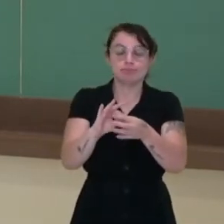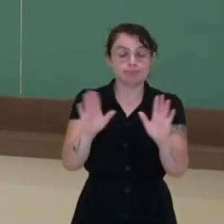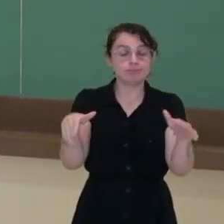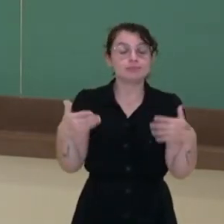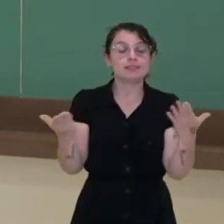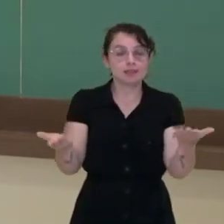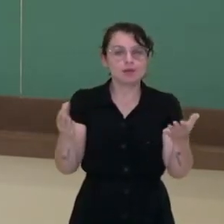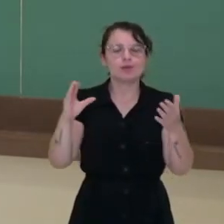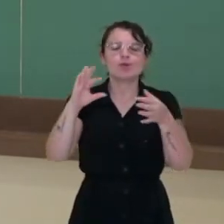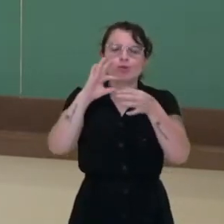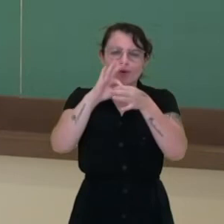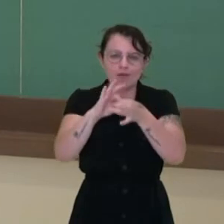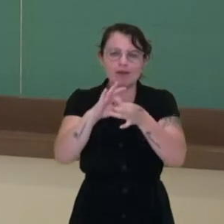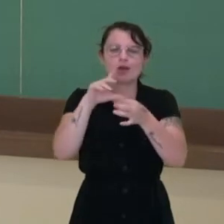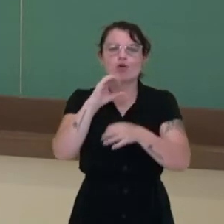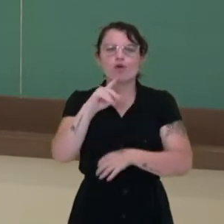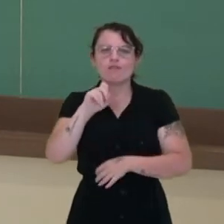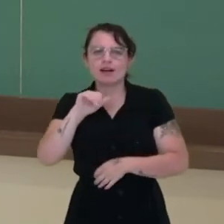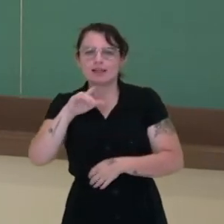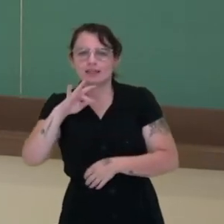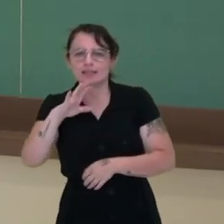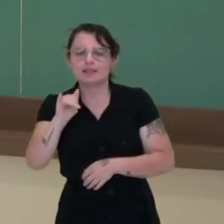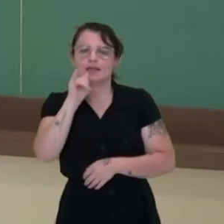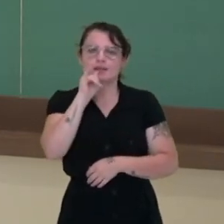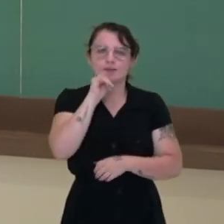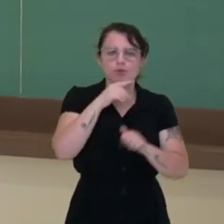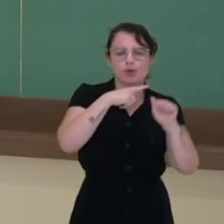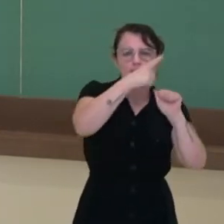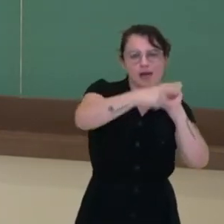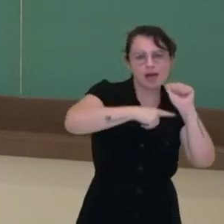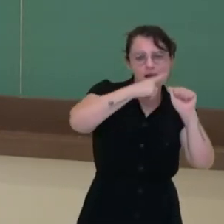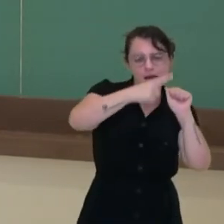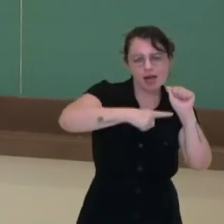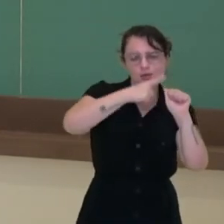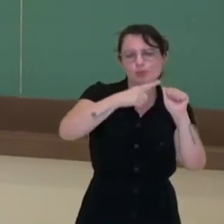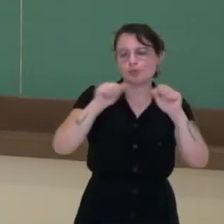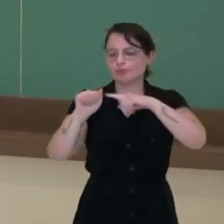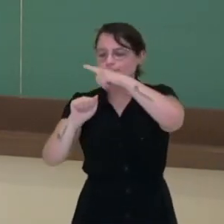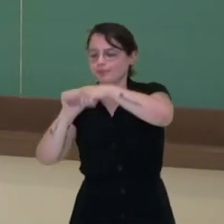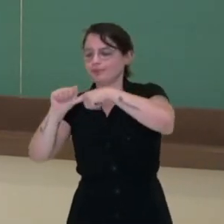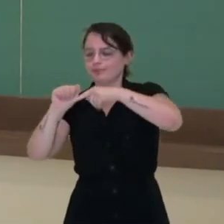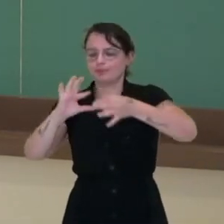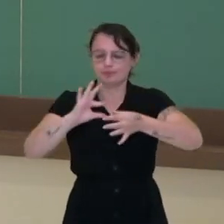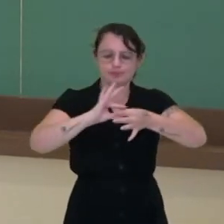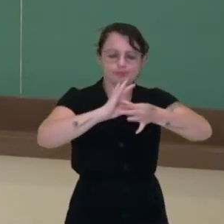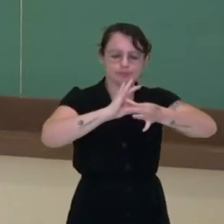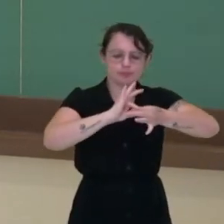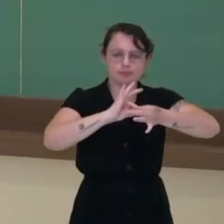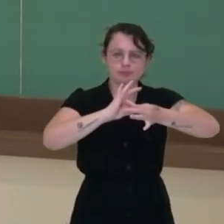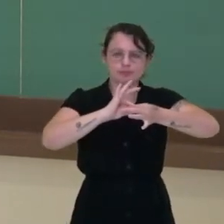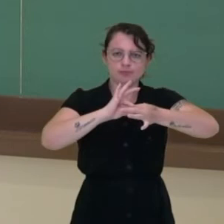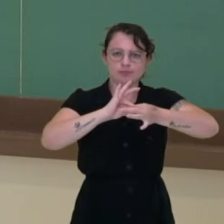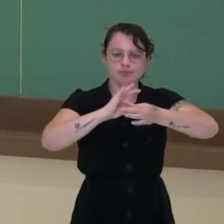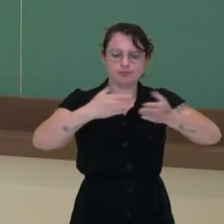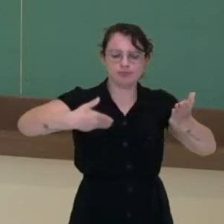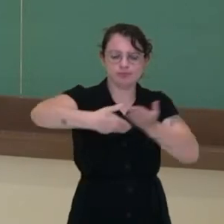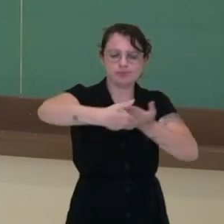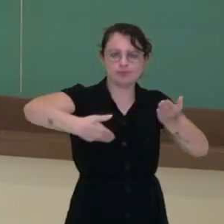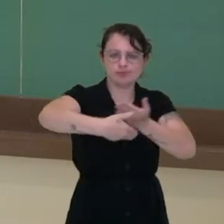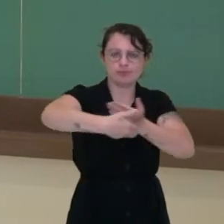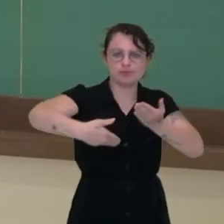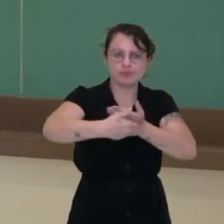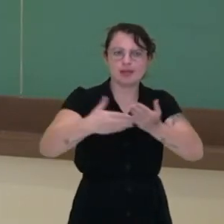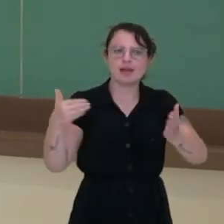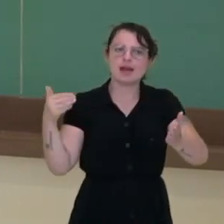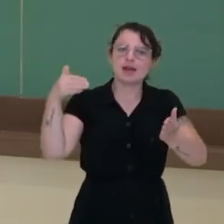ligação covalente ocorre os átomos compartilhando elétrons entre si até atingir a